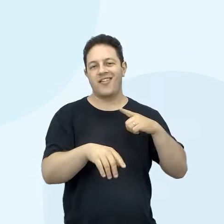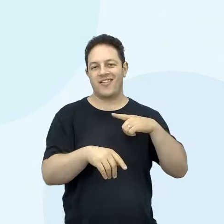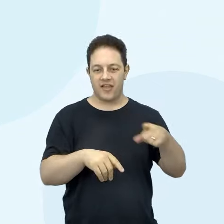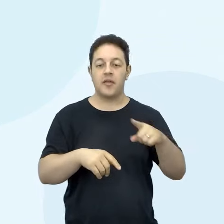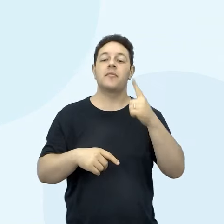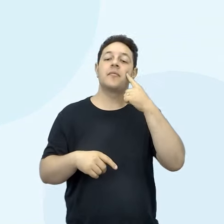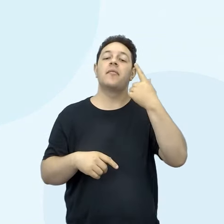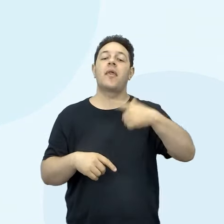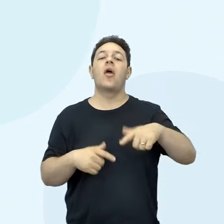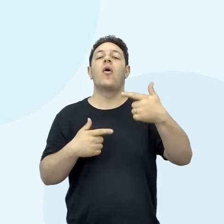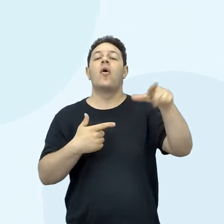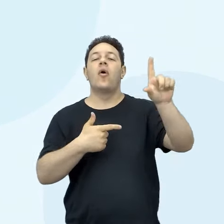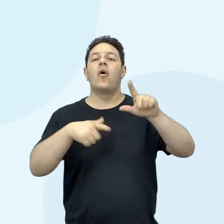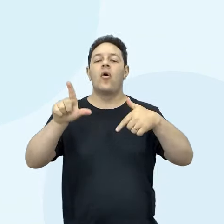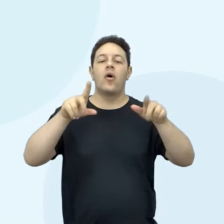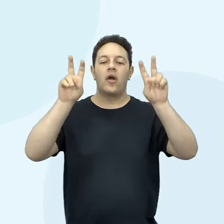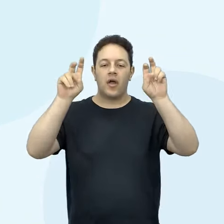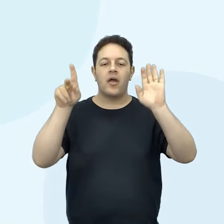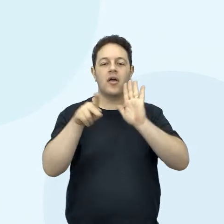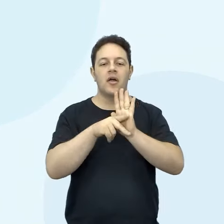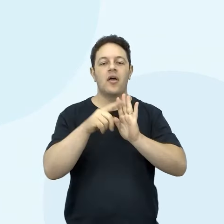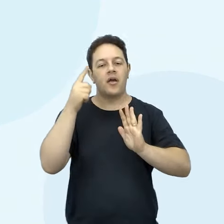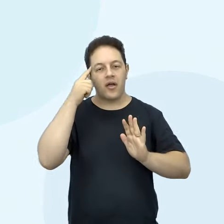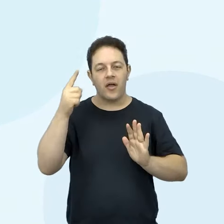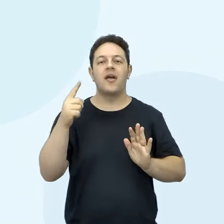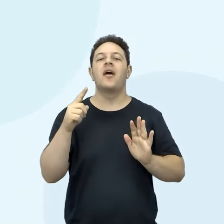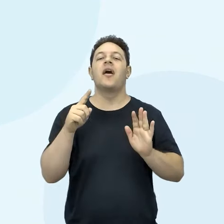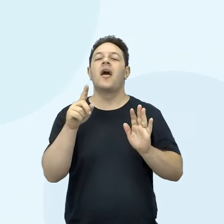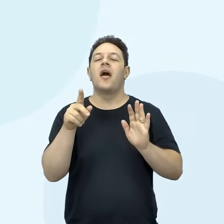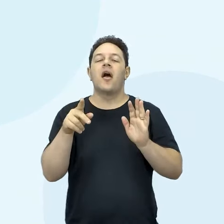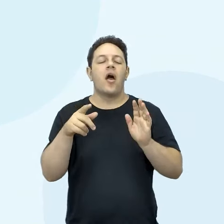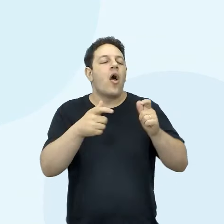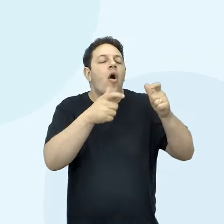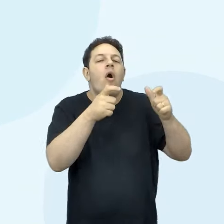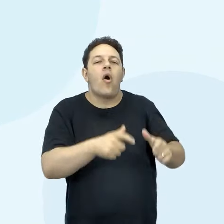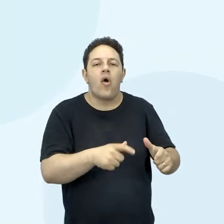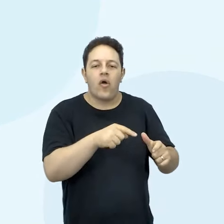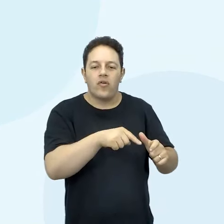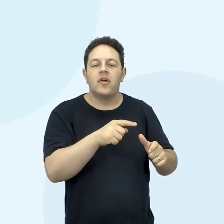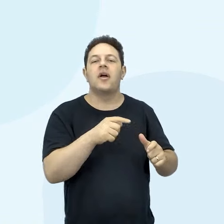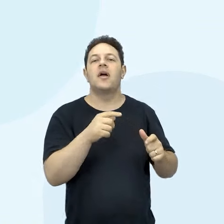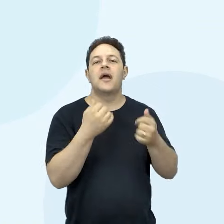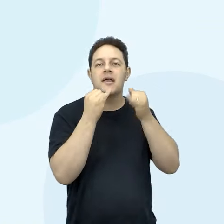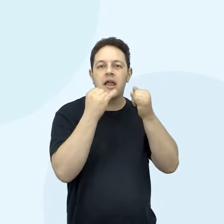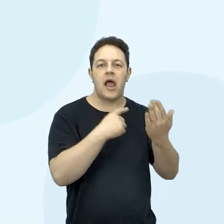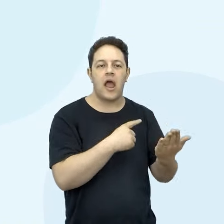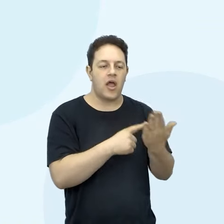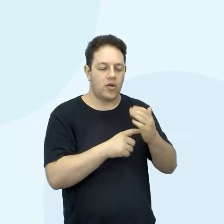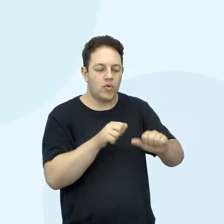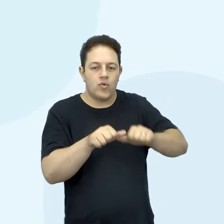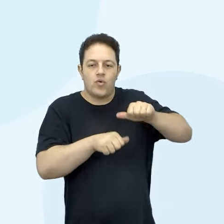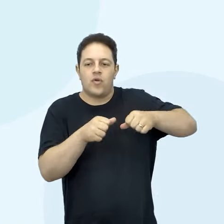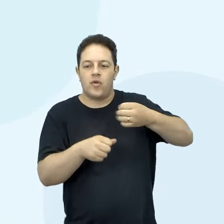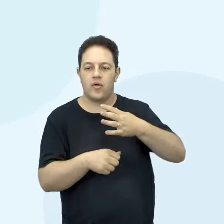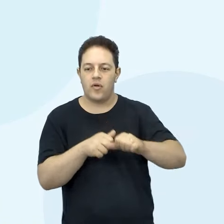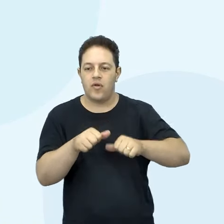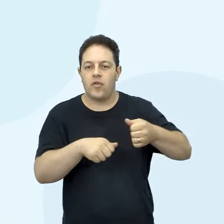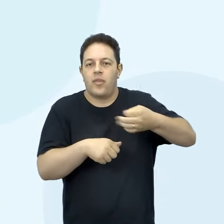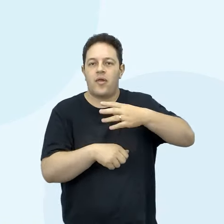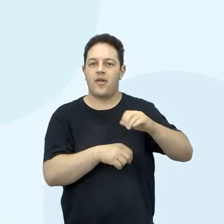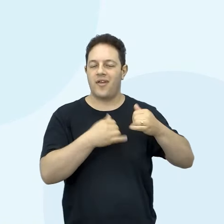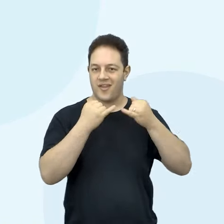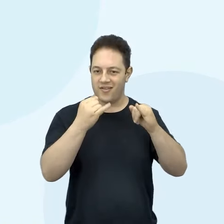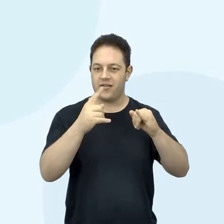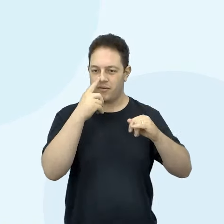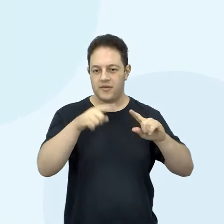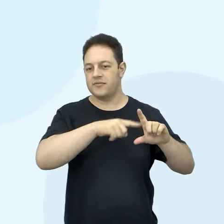algumas modalidades de transformação, chamando a atenção aí para as fontes de energia renováveis, né? No caso aí se encerra, e